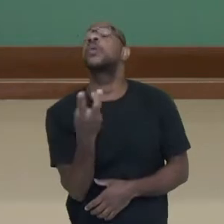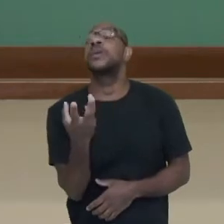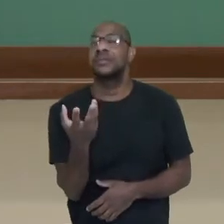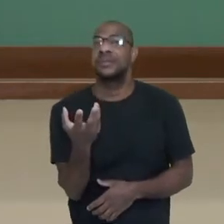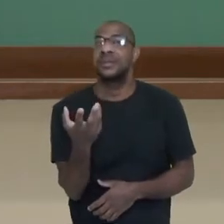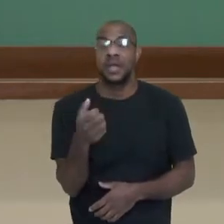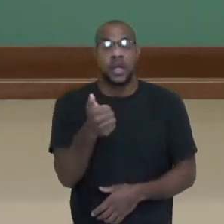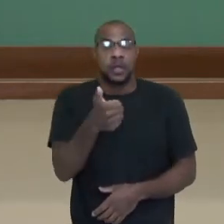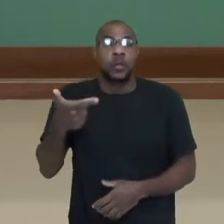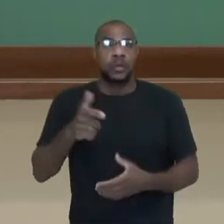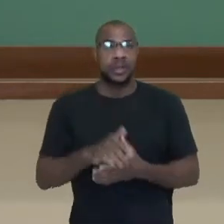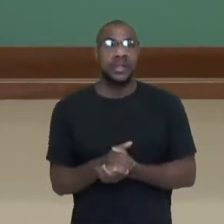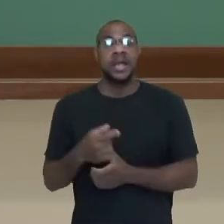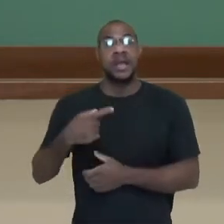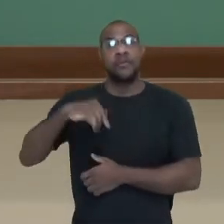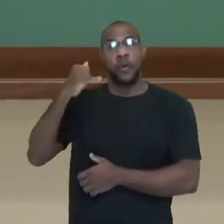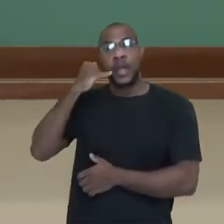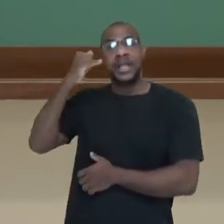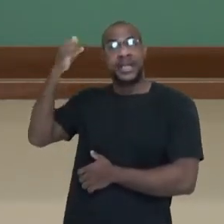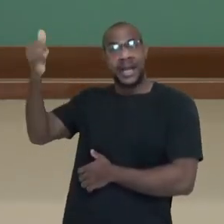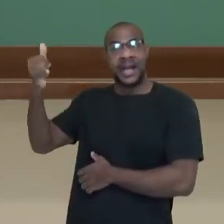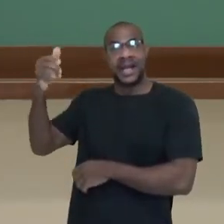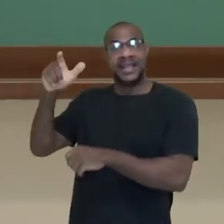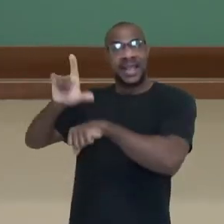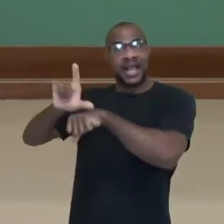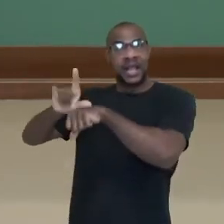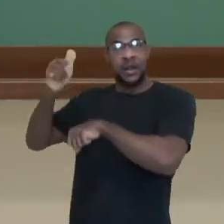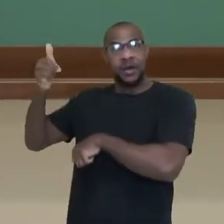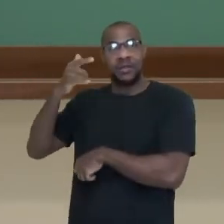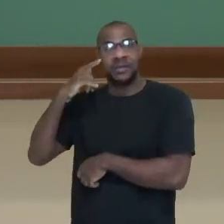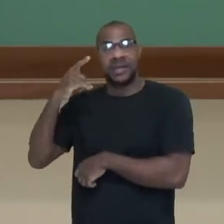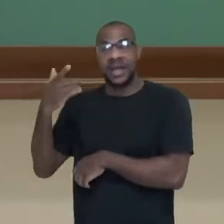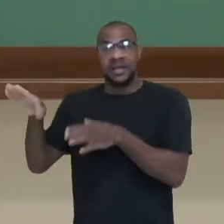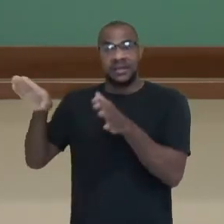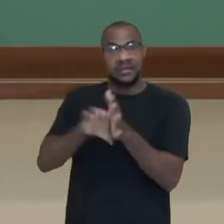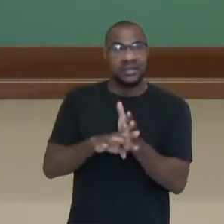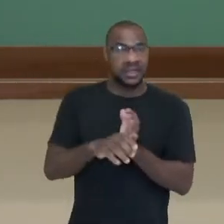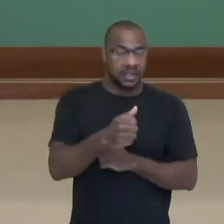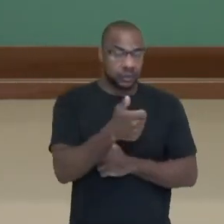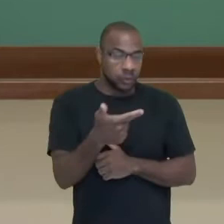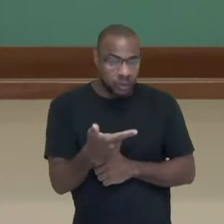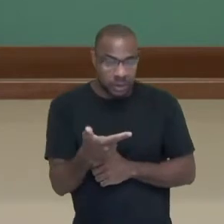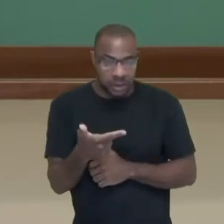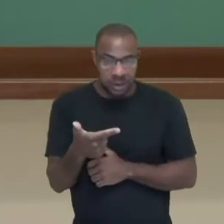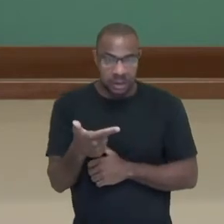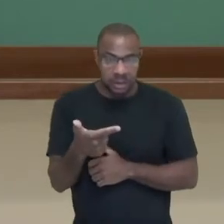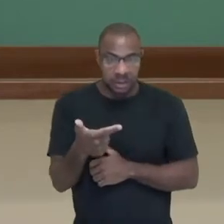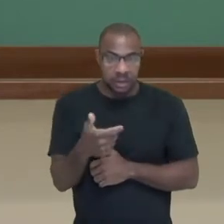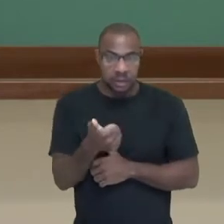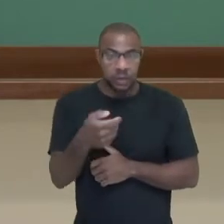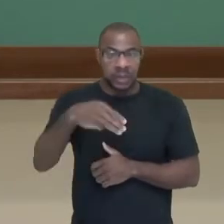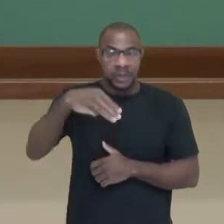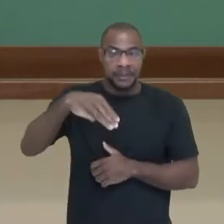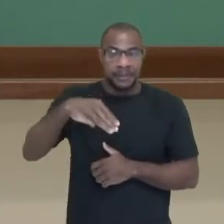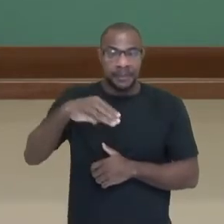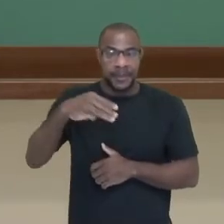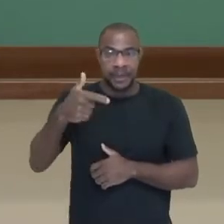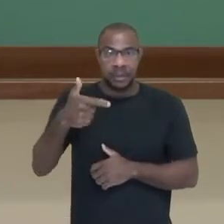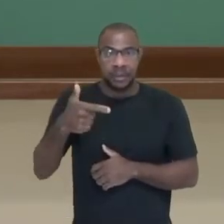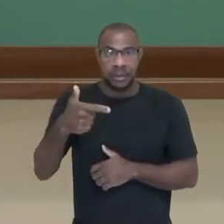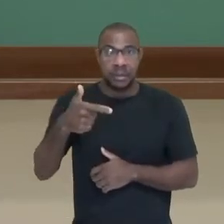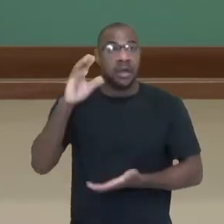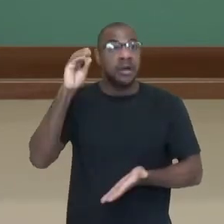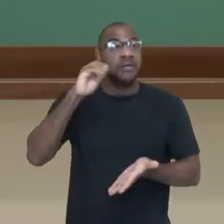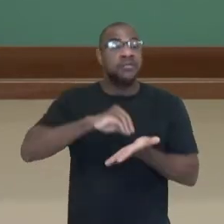loja de material de construção, vou comprar, chega os 12 metros. Só que na hora que o pedreiro vai colocar isso na parede, faltou,